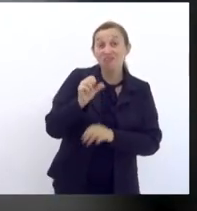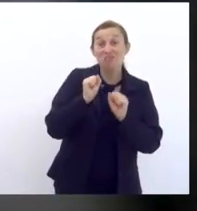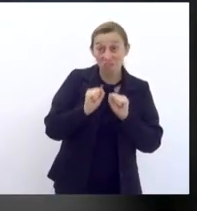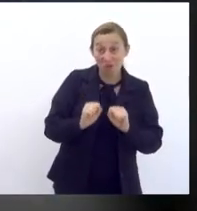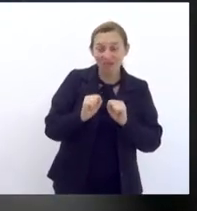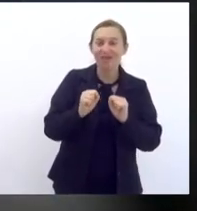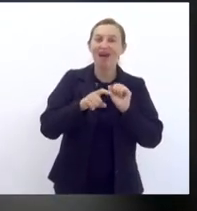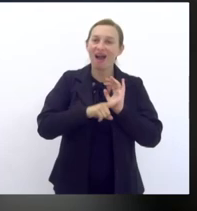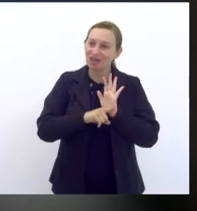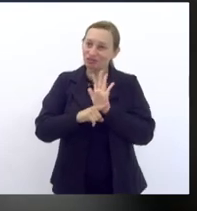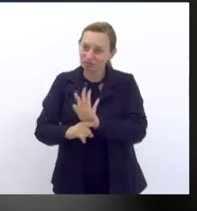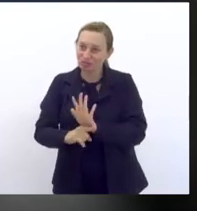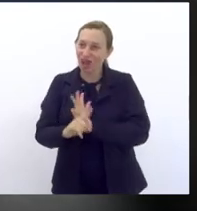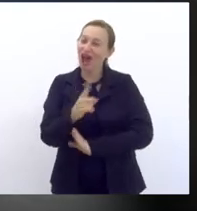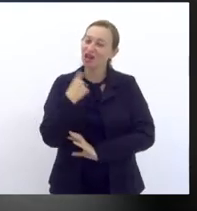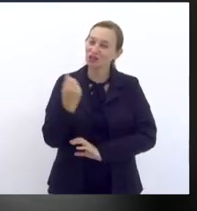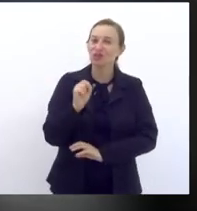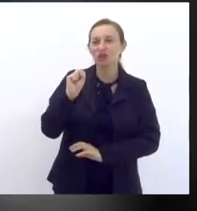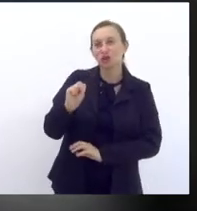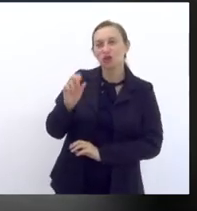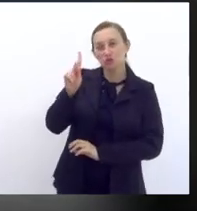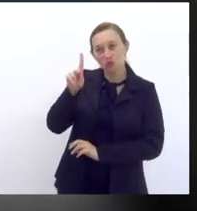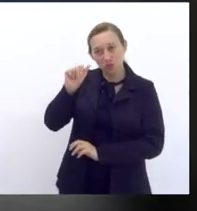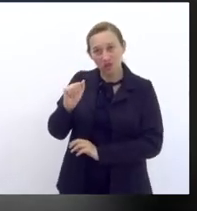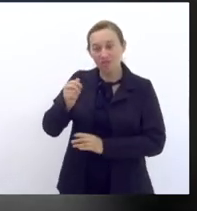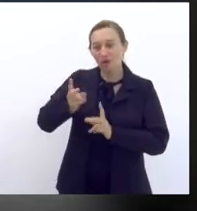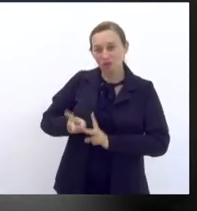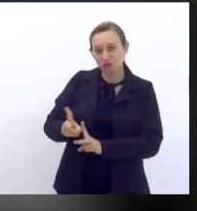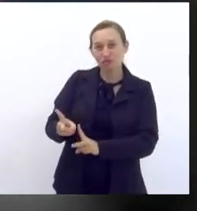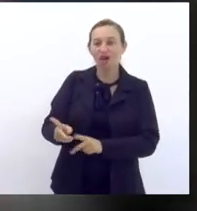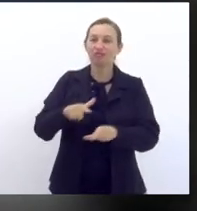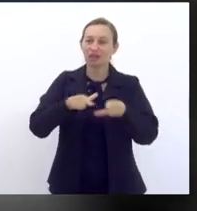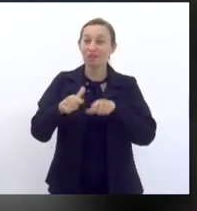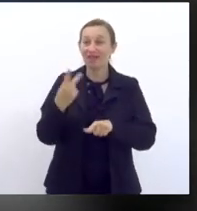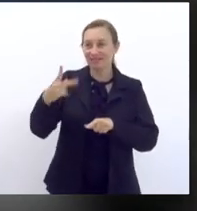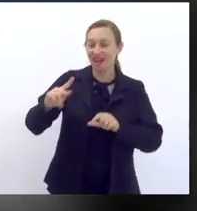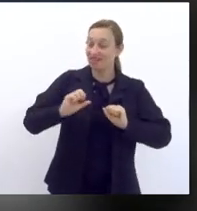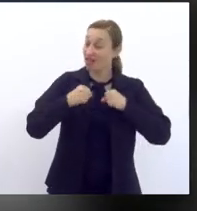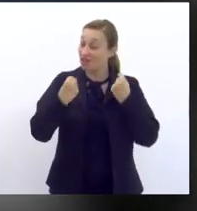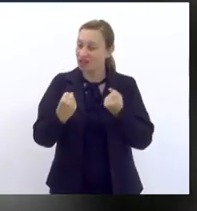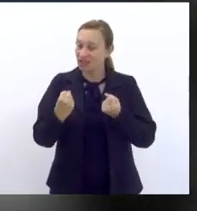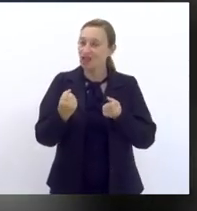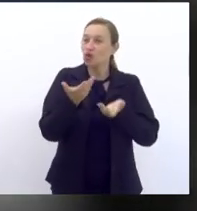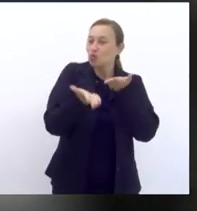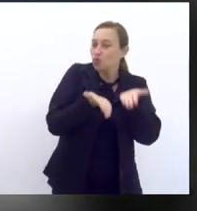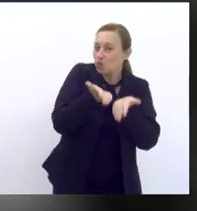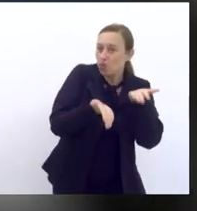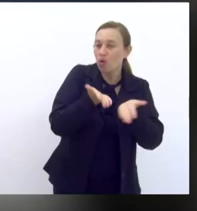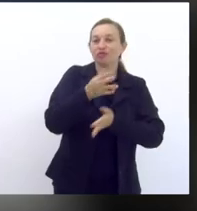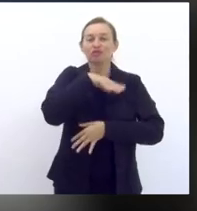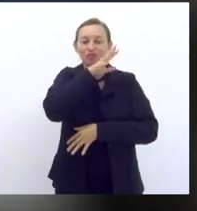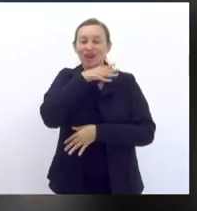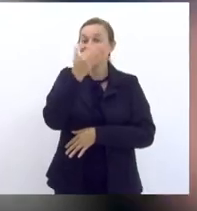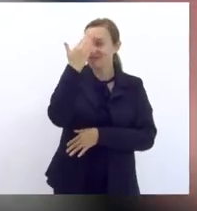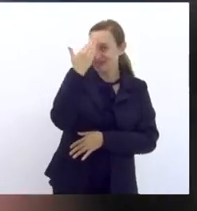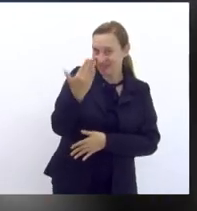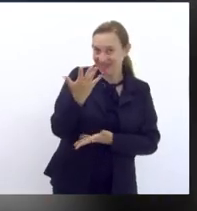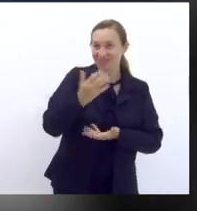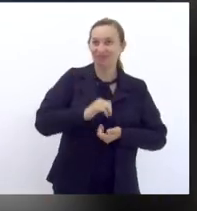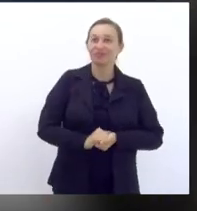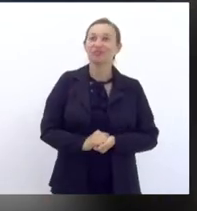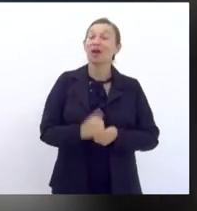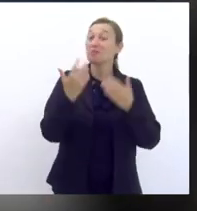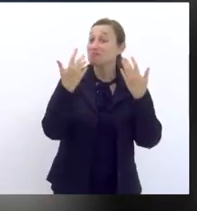ajudar a nossa querida o trabalho dela em defesa no Cuidado do animal eu ficaria muito grato então